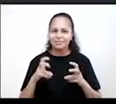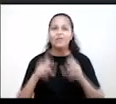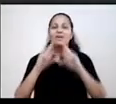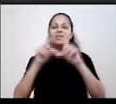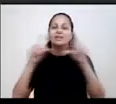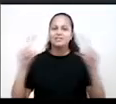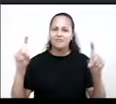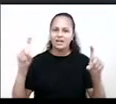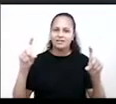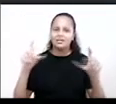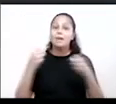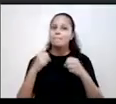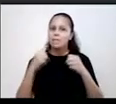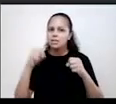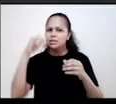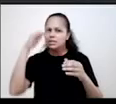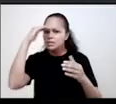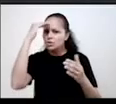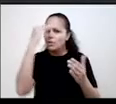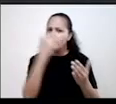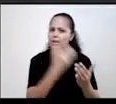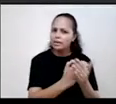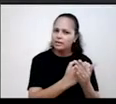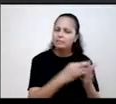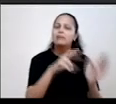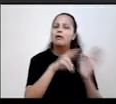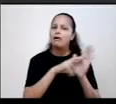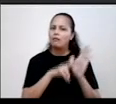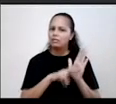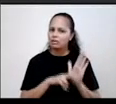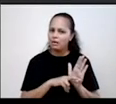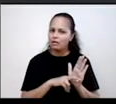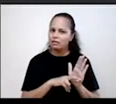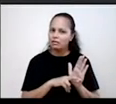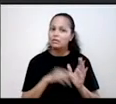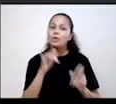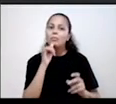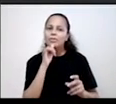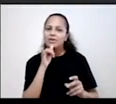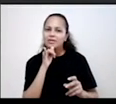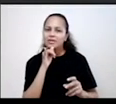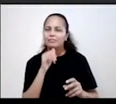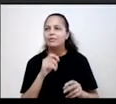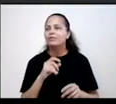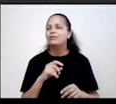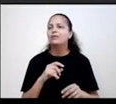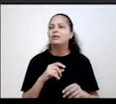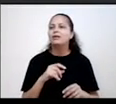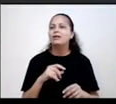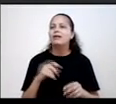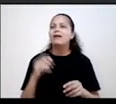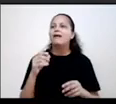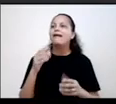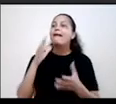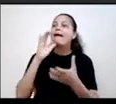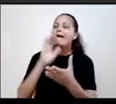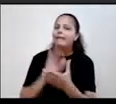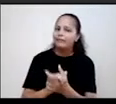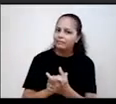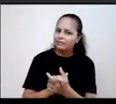frases obedecendo algumas regras, mesmo sem notar de forma implícita. Por exemplo, ninguém fala assim, casa A